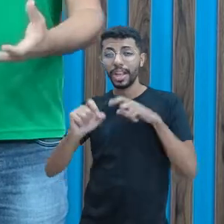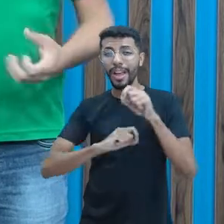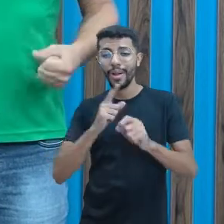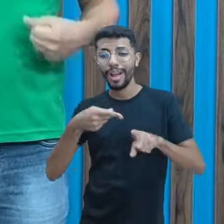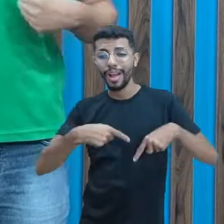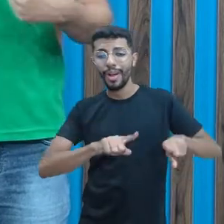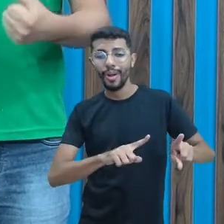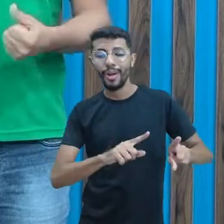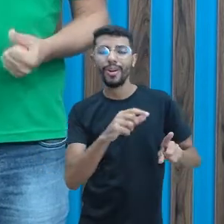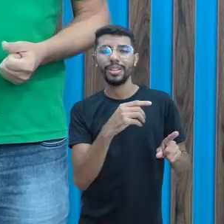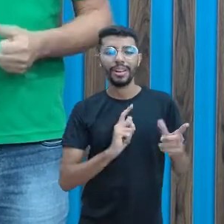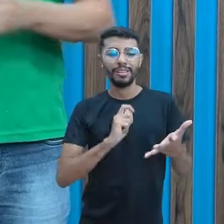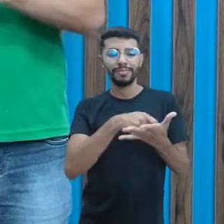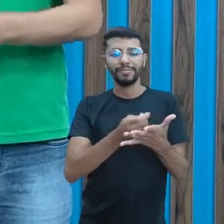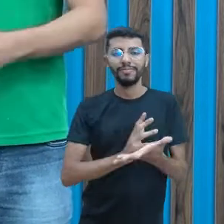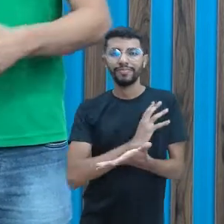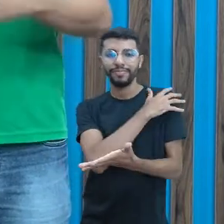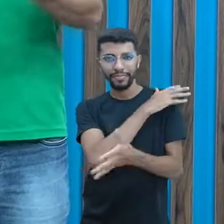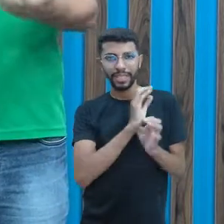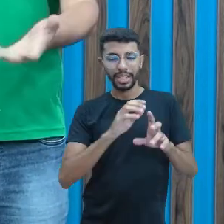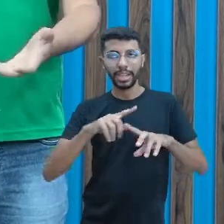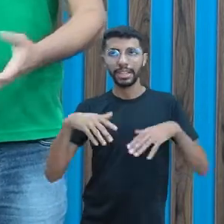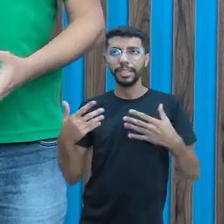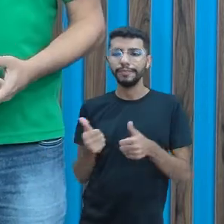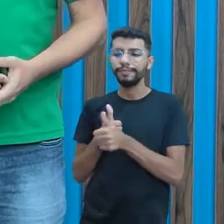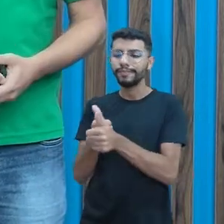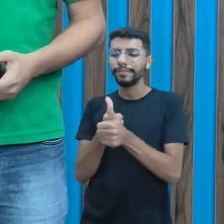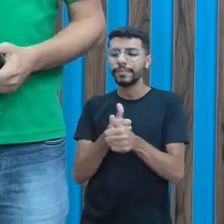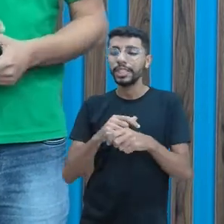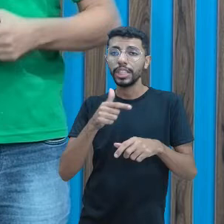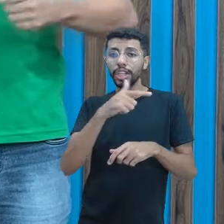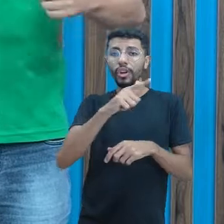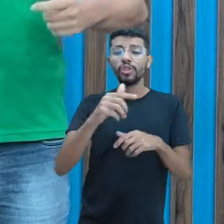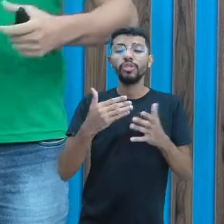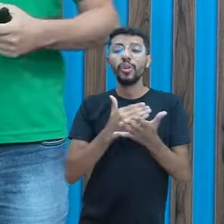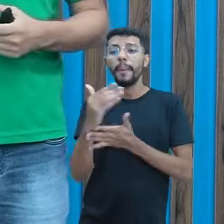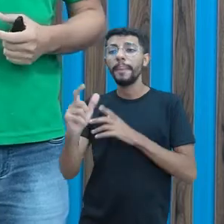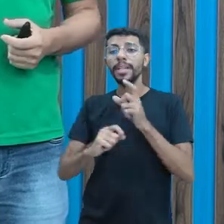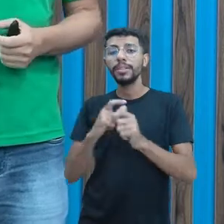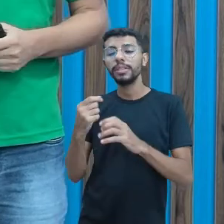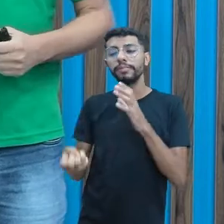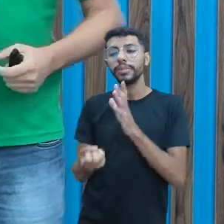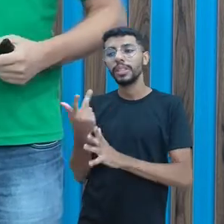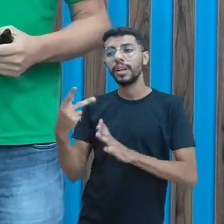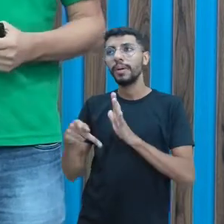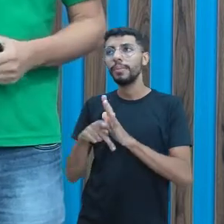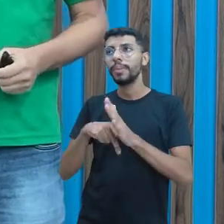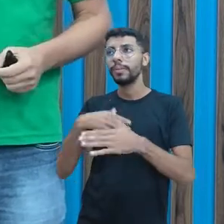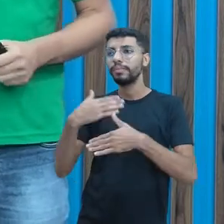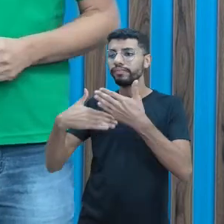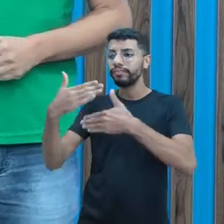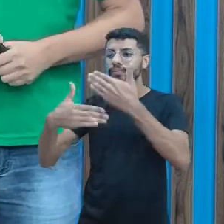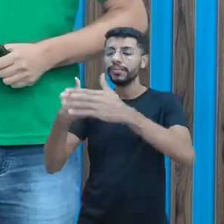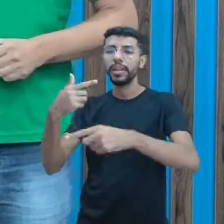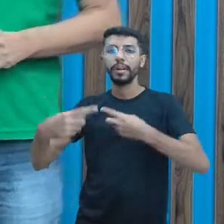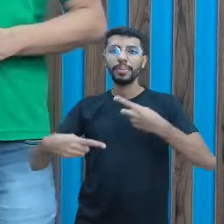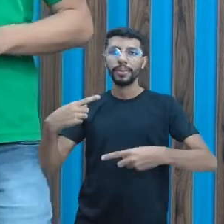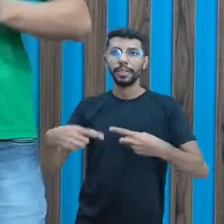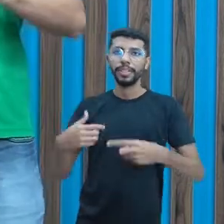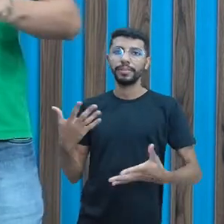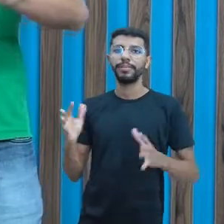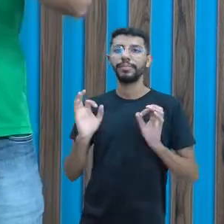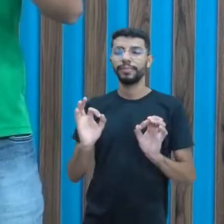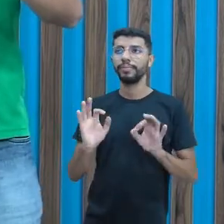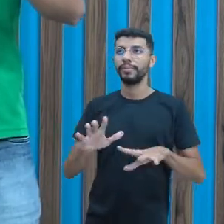que começam a construir ou alguns seguem, outros começam a construir sua trajetória política. Eita, me enrolei aqui nesse ponto aqui.